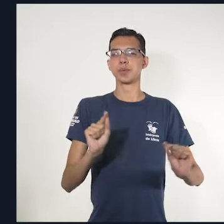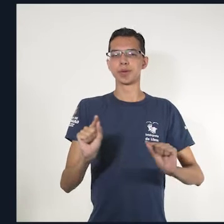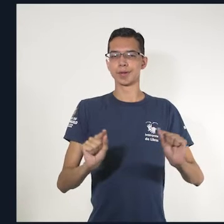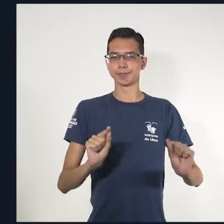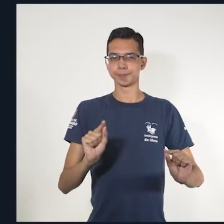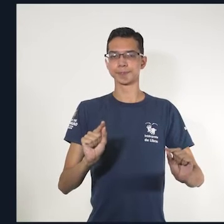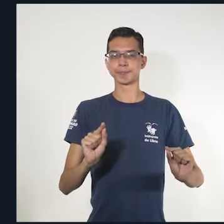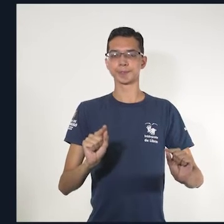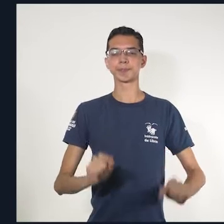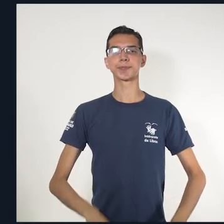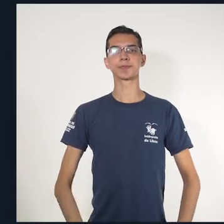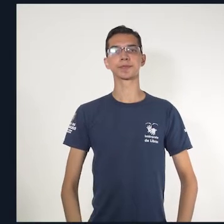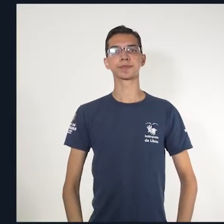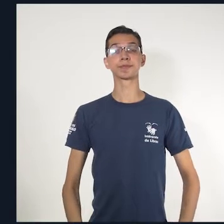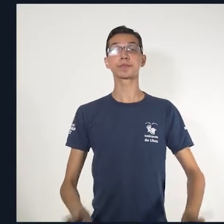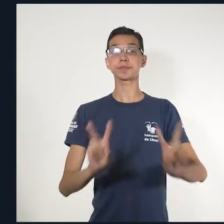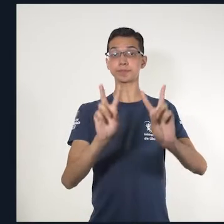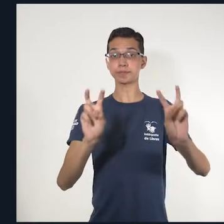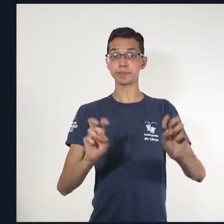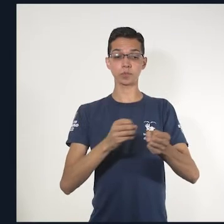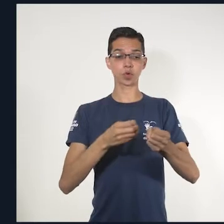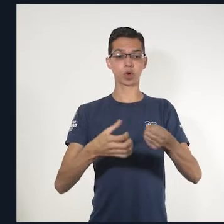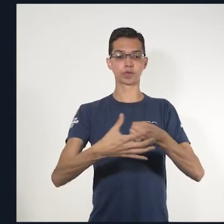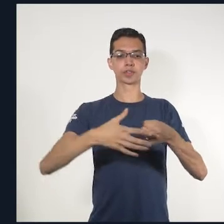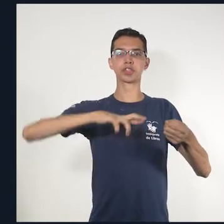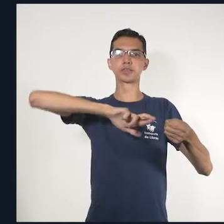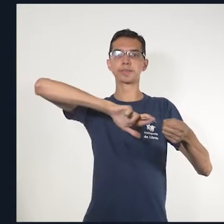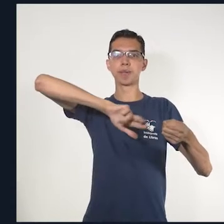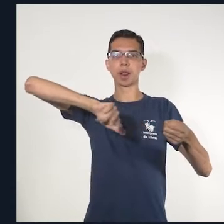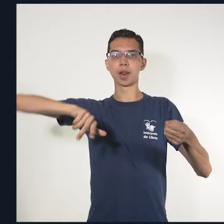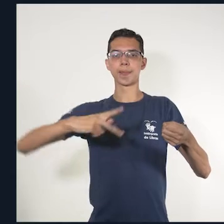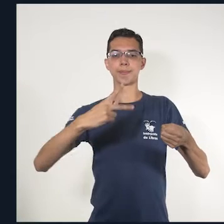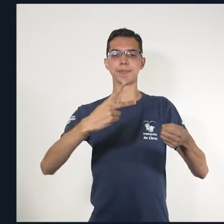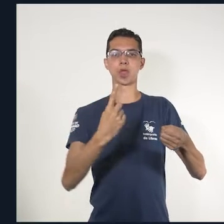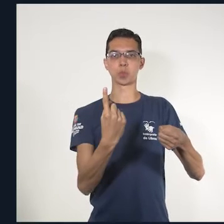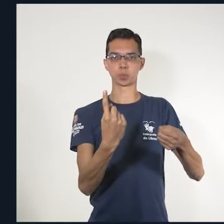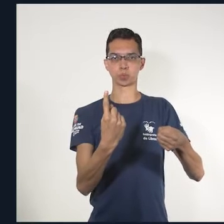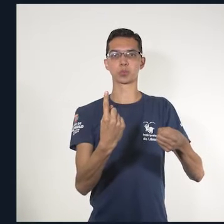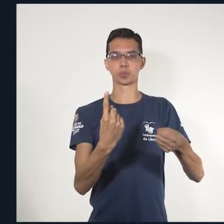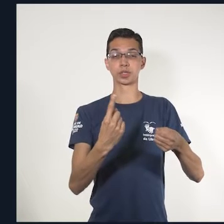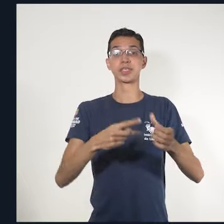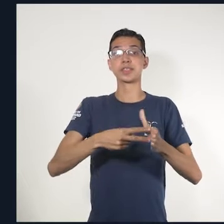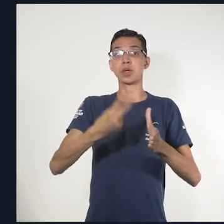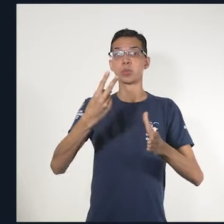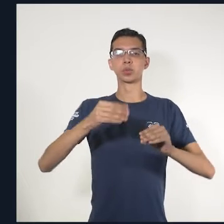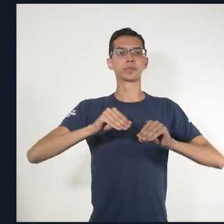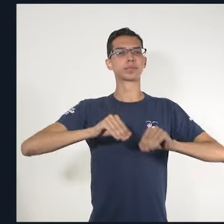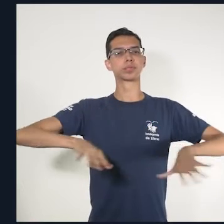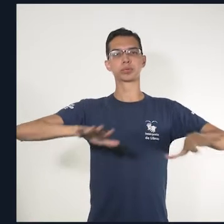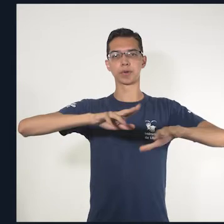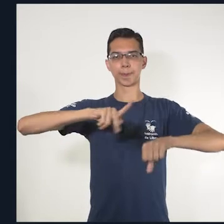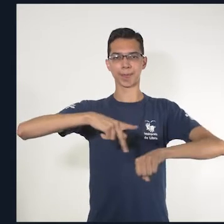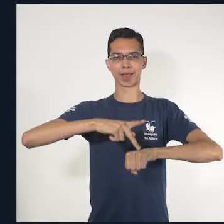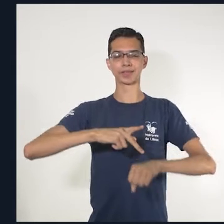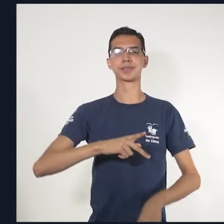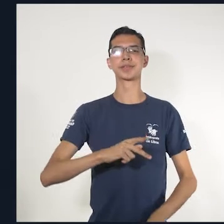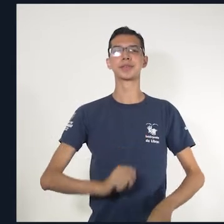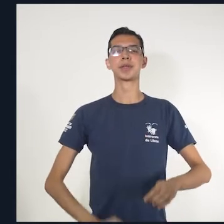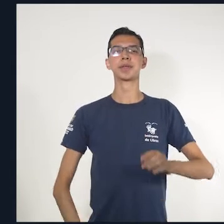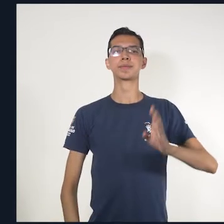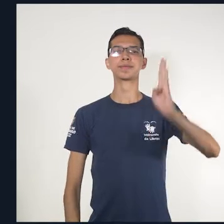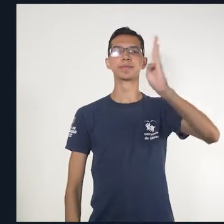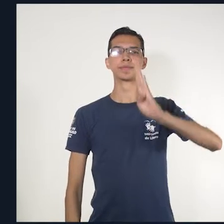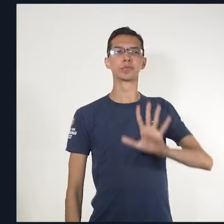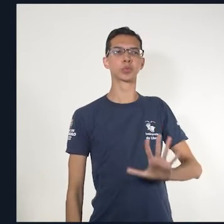da variante P1 na segunda onda que nós tivemos em todo o país, aqui no estado de São Paulo e também na